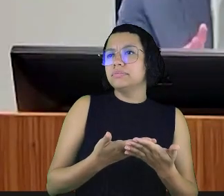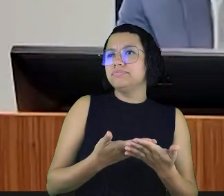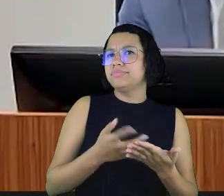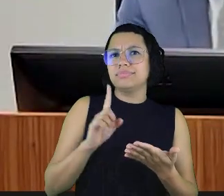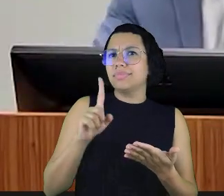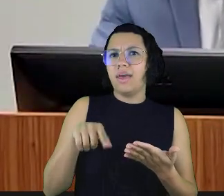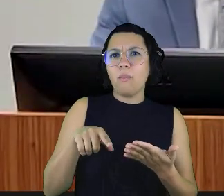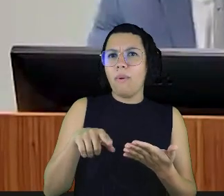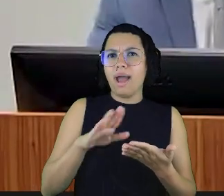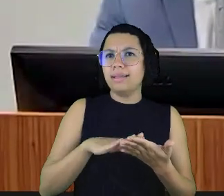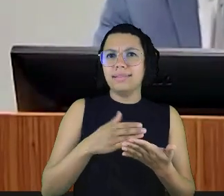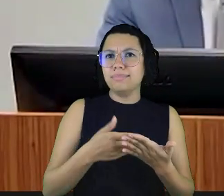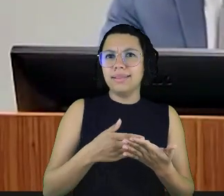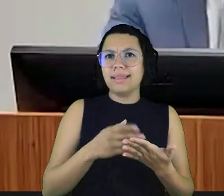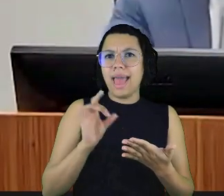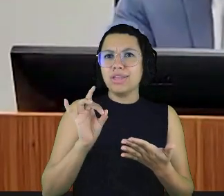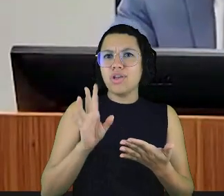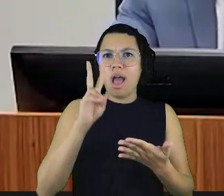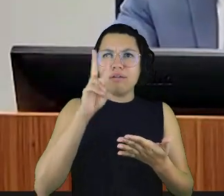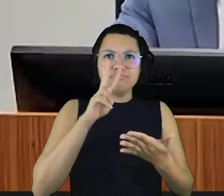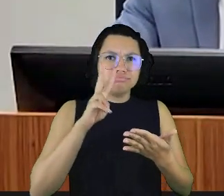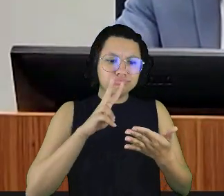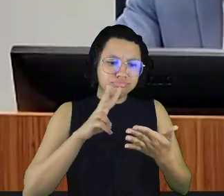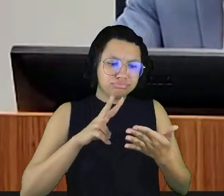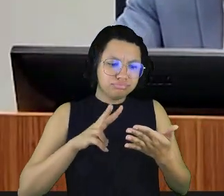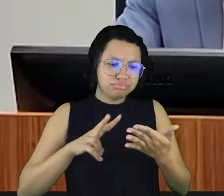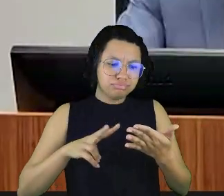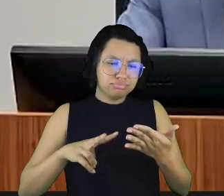é ler simplesmente o dispositivo,